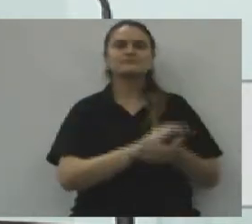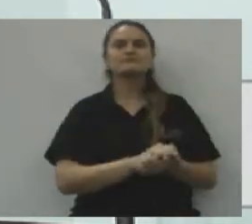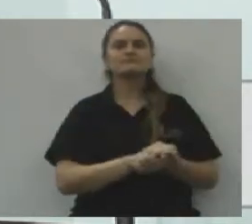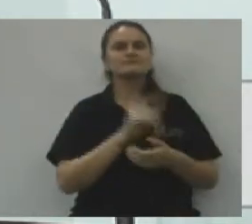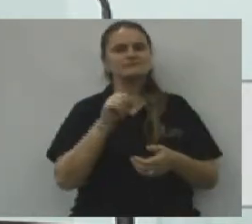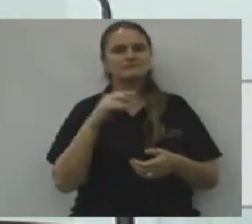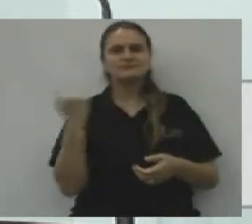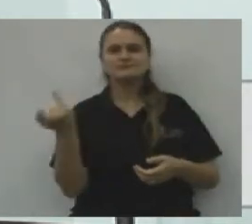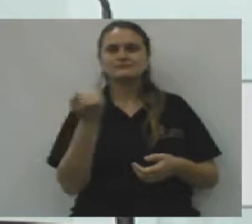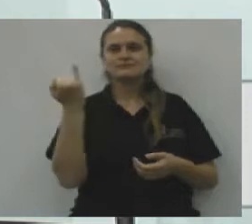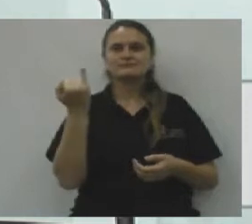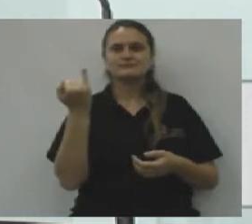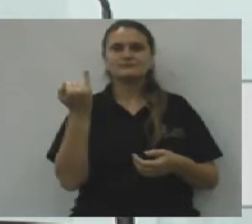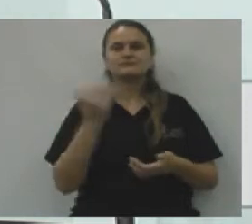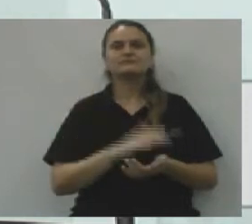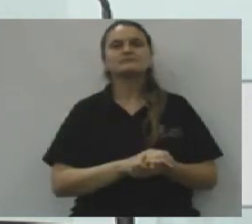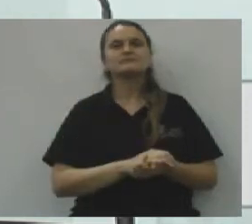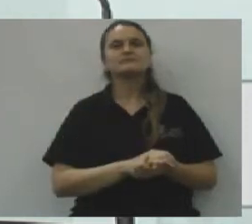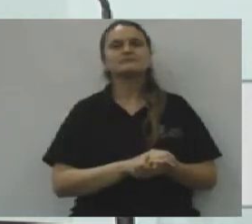Isso é muito importante. Dentro de uma escola,